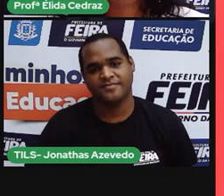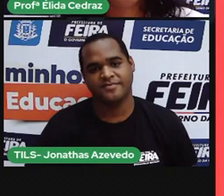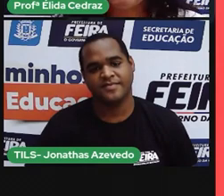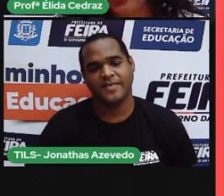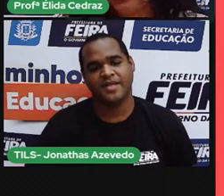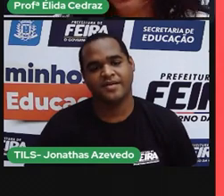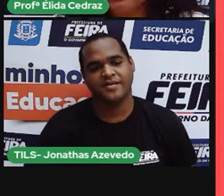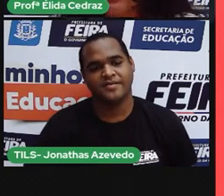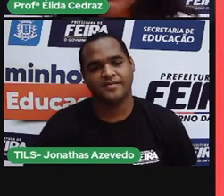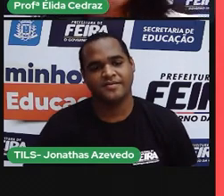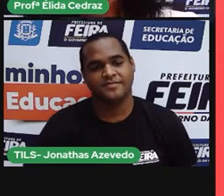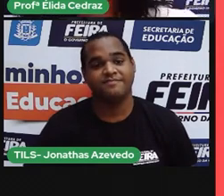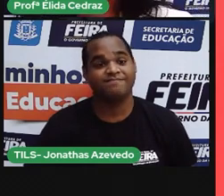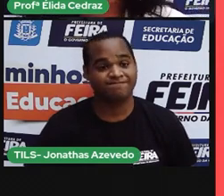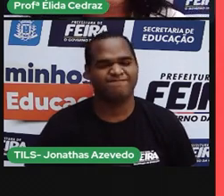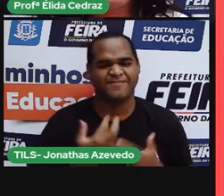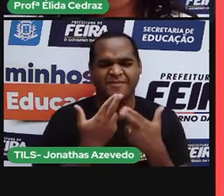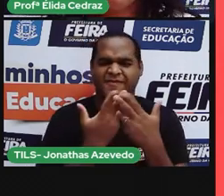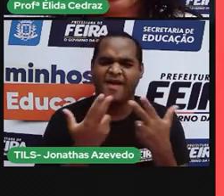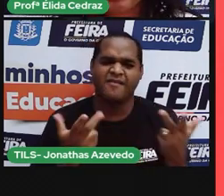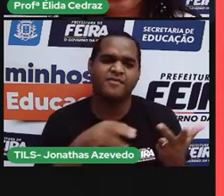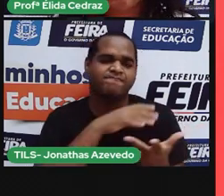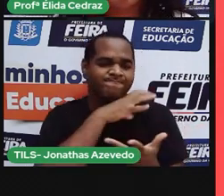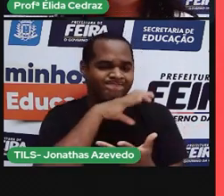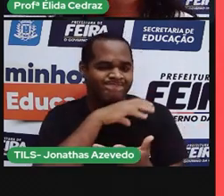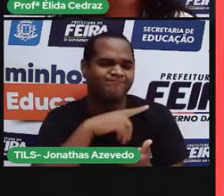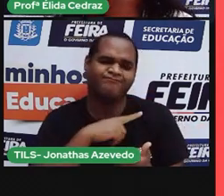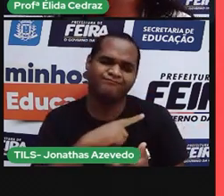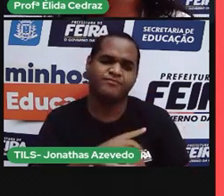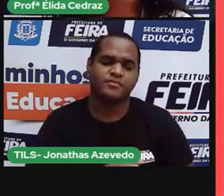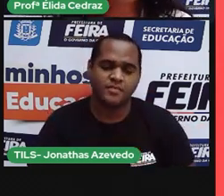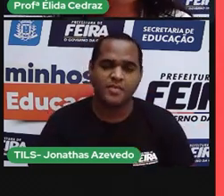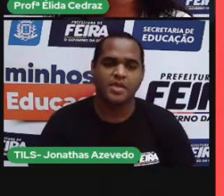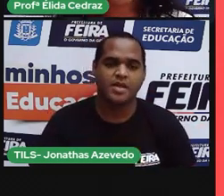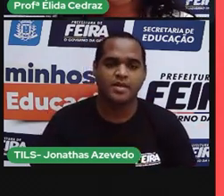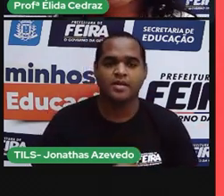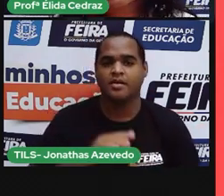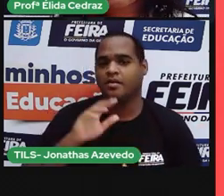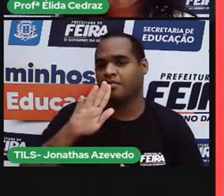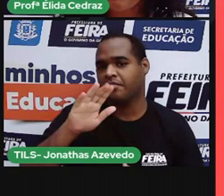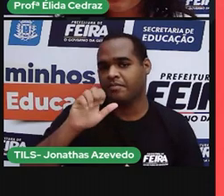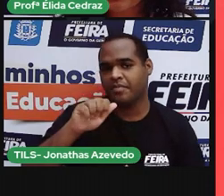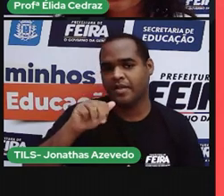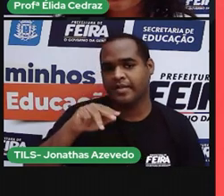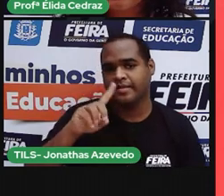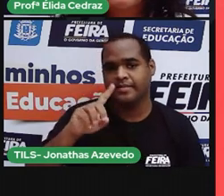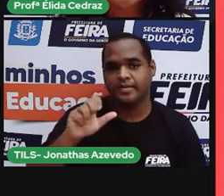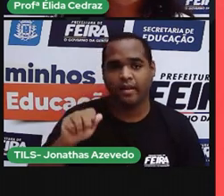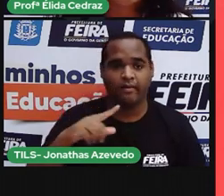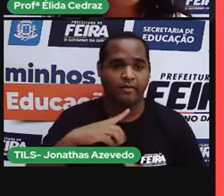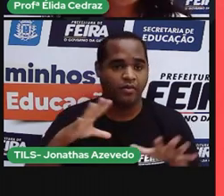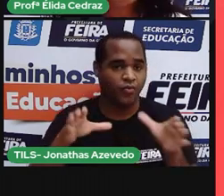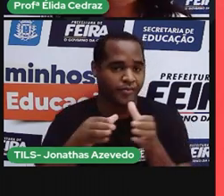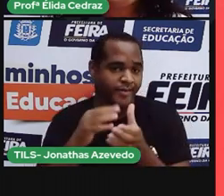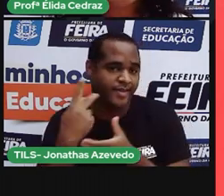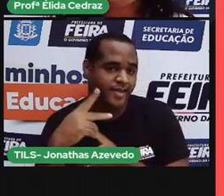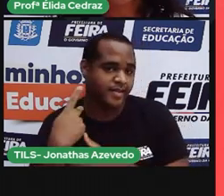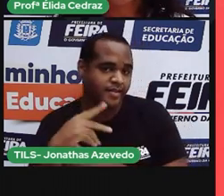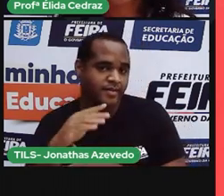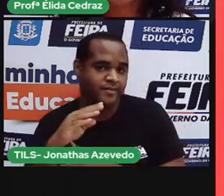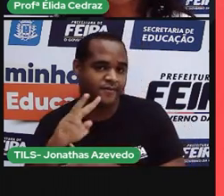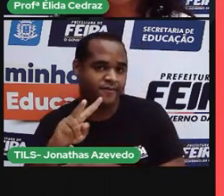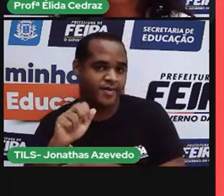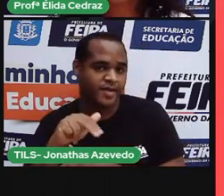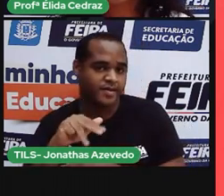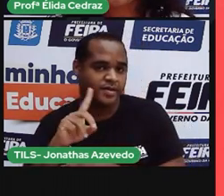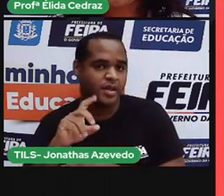Os bichinhos machucados. A banda. Dona Banda tinha uma banda. Na banda, quando